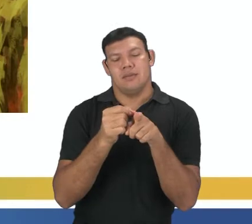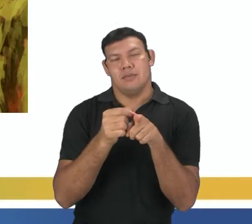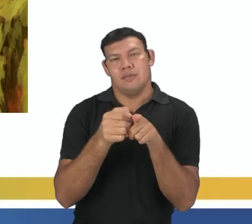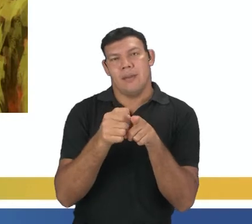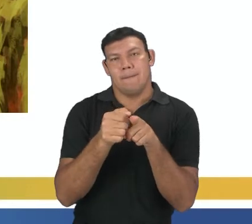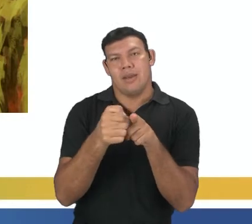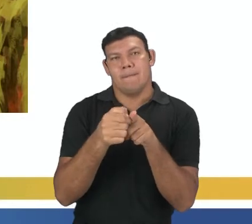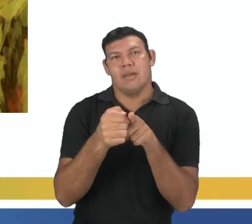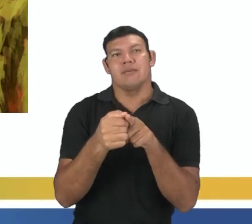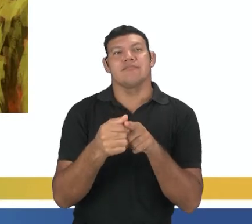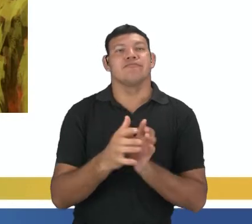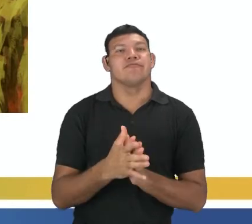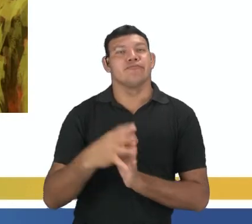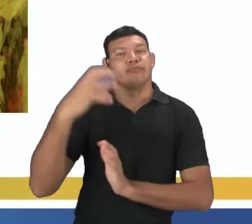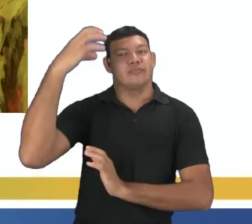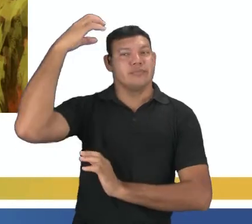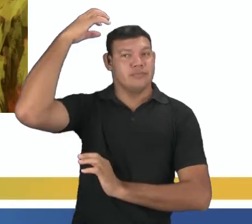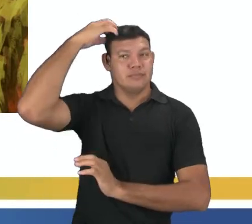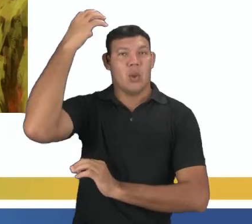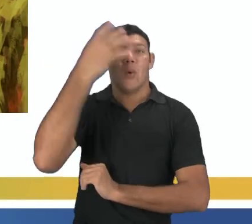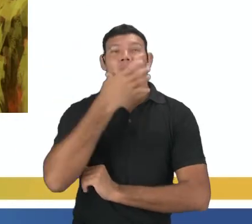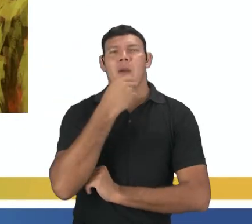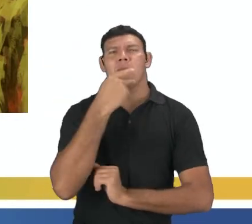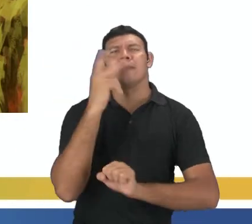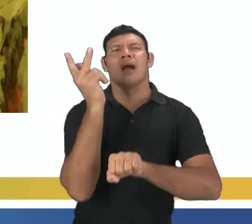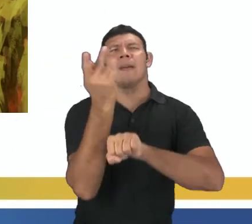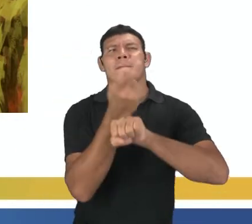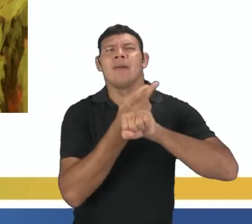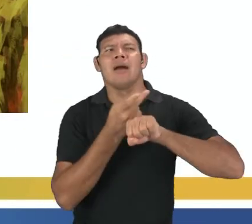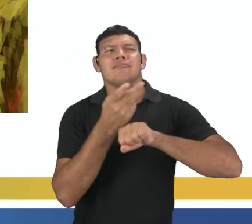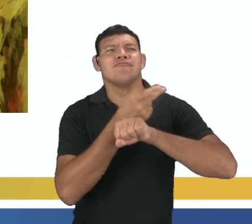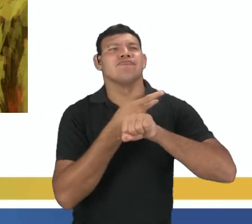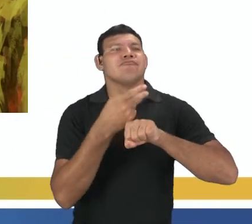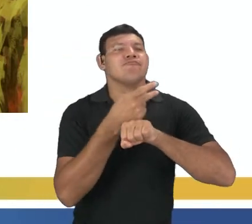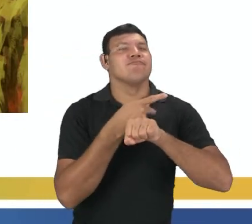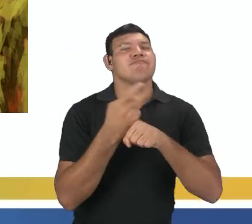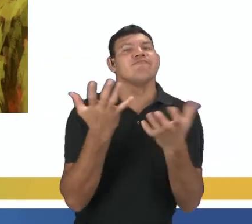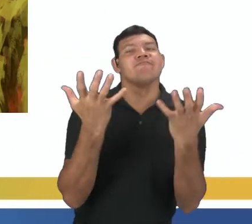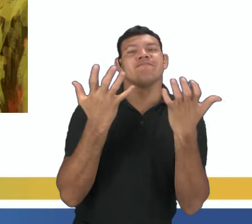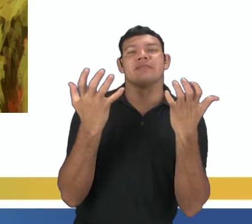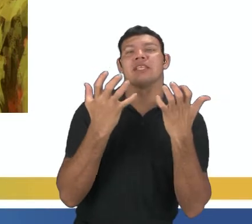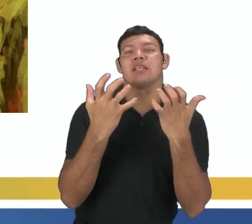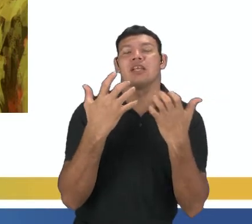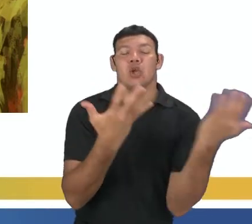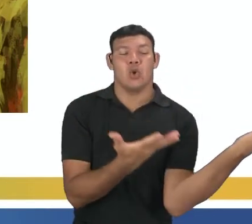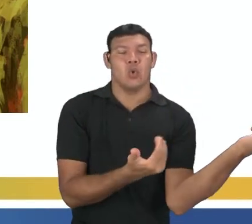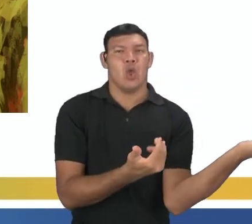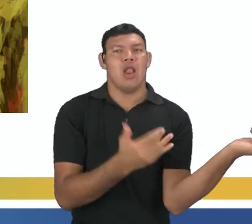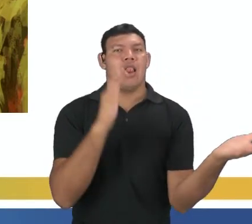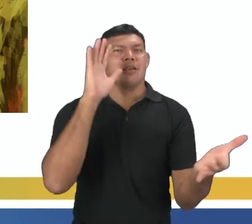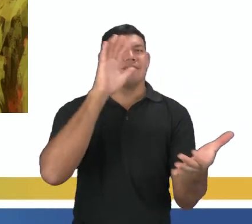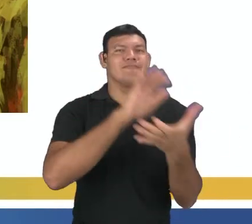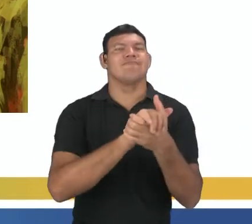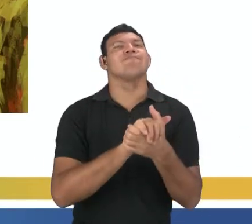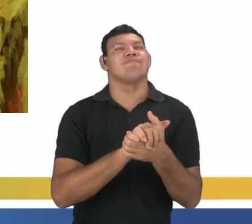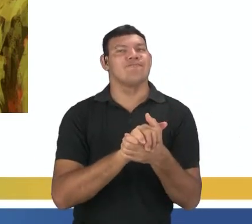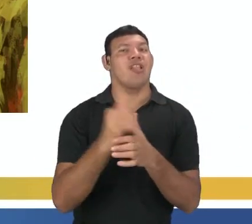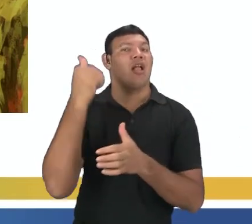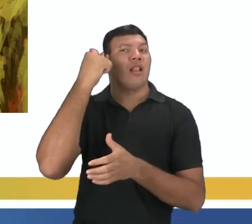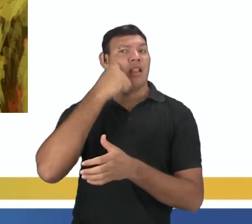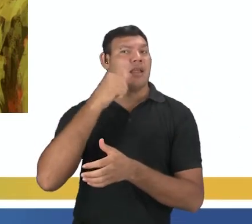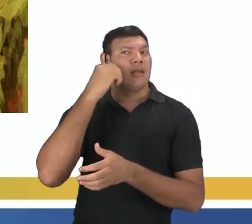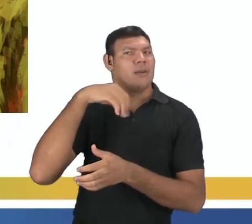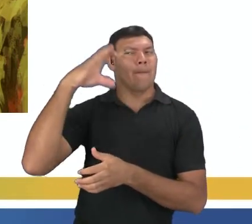Era uma vez um príncipe que estava procurando por uma jovem para se casar. Para ele, essa mulher tinha que ser